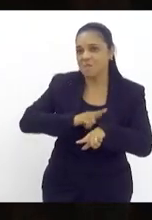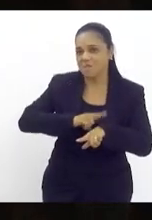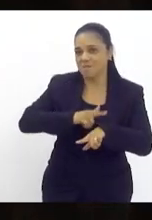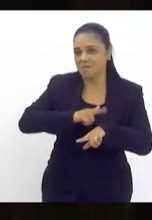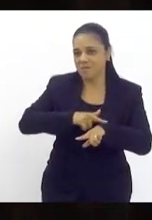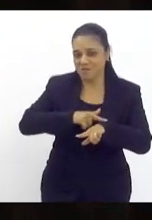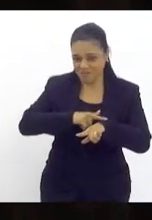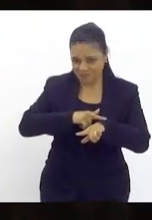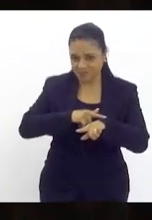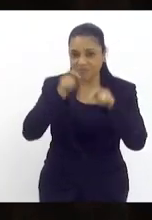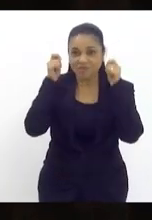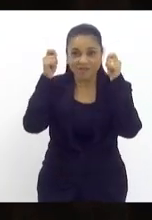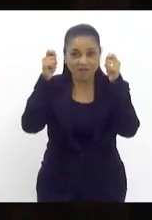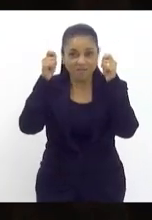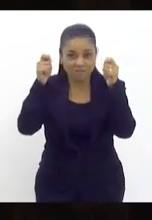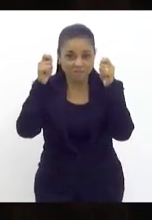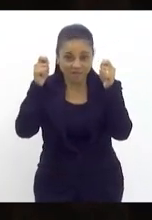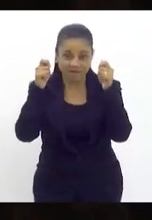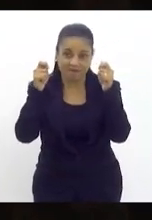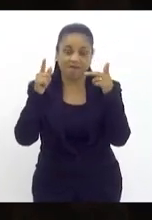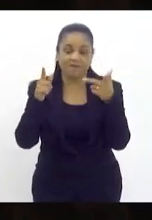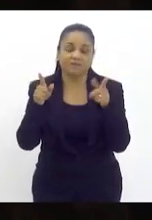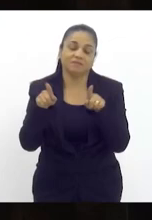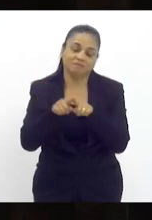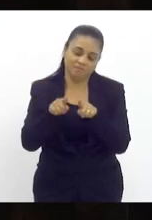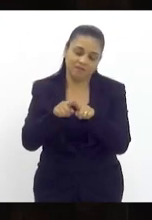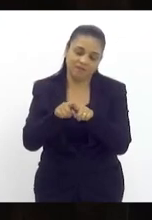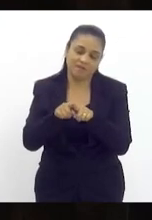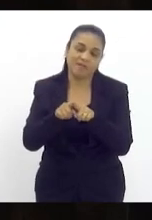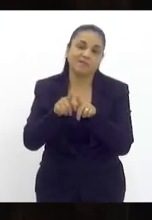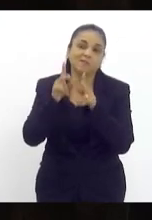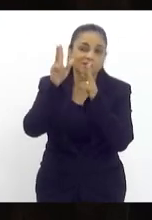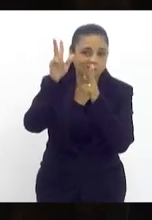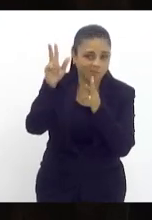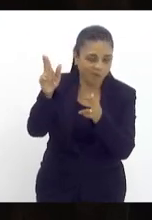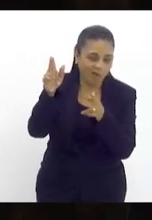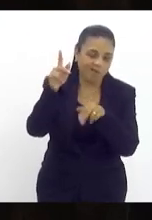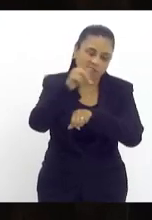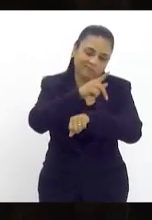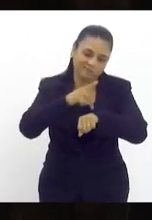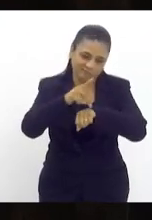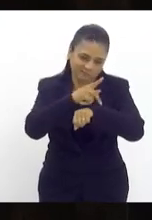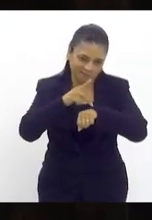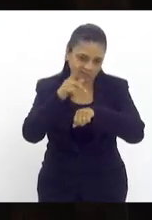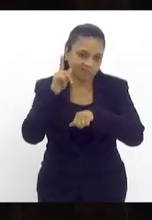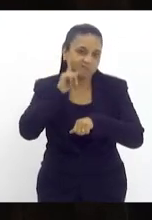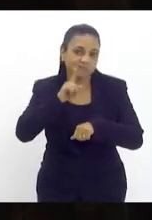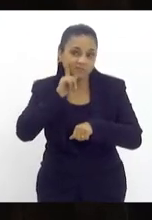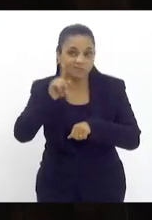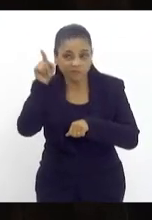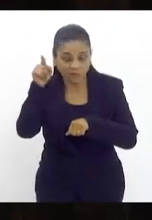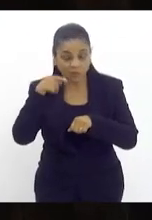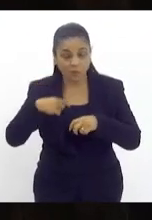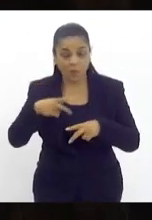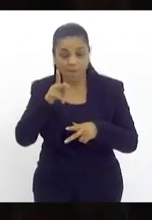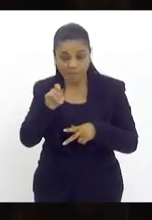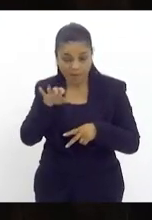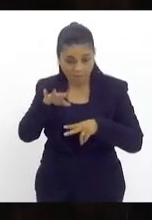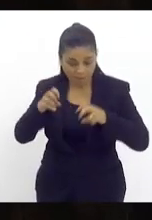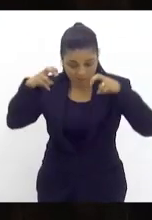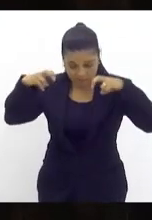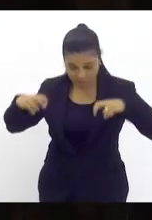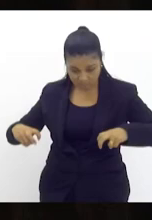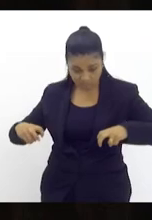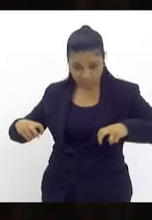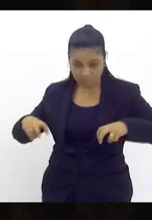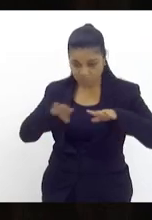né? Que era o Family Dinner, que também a gente fez nos Estados Unidos uma época, para que os pais sentassem e comessem com os